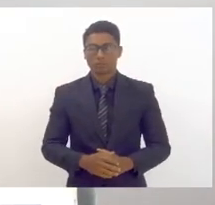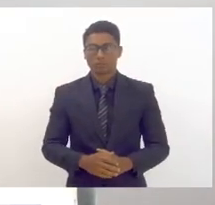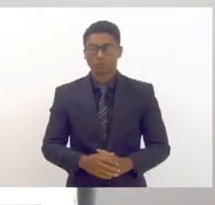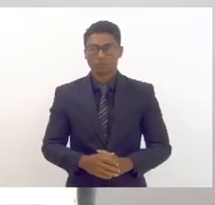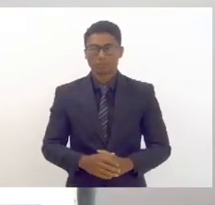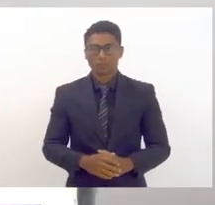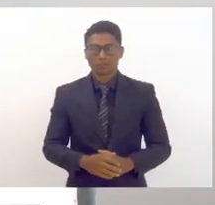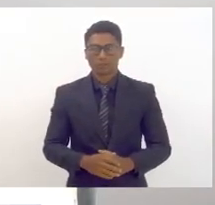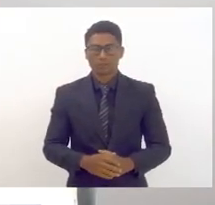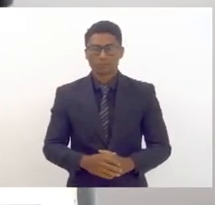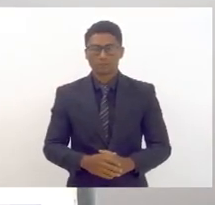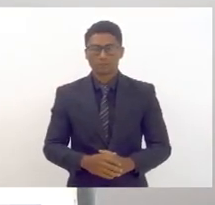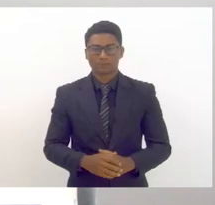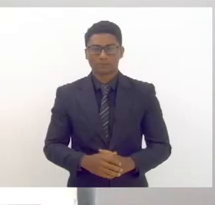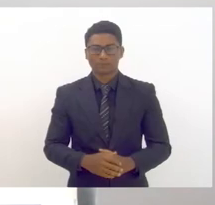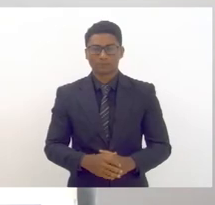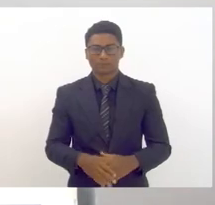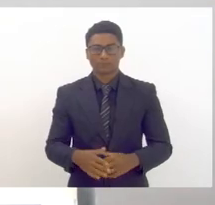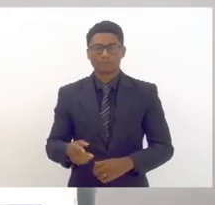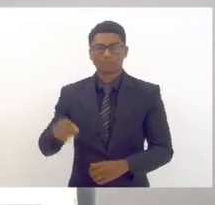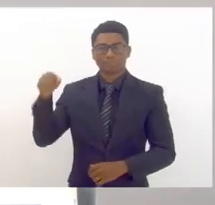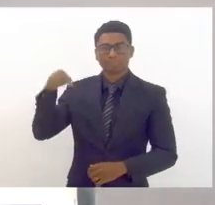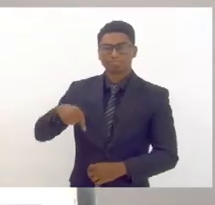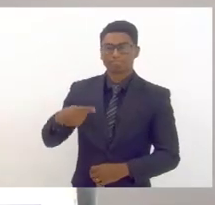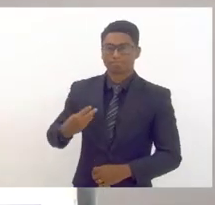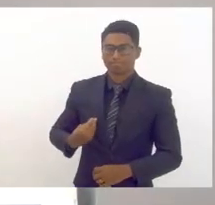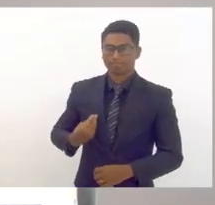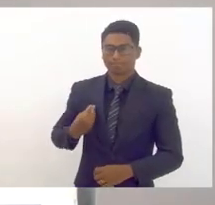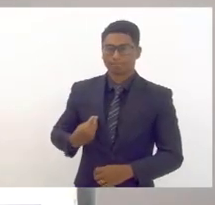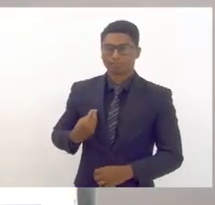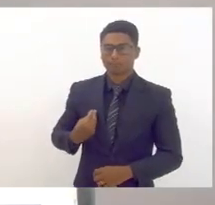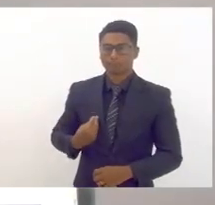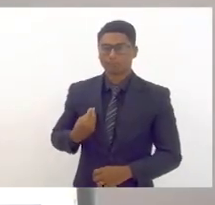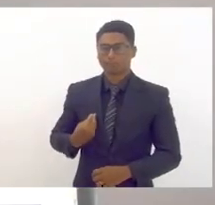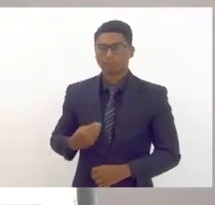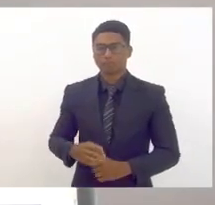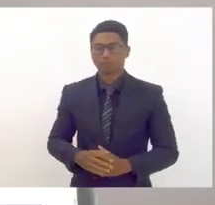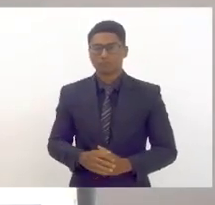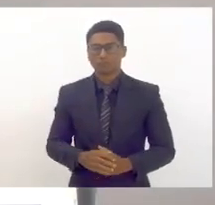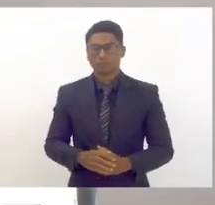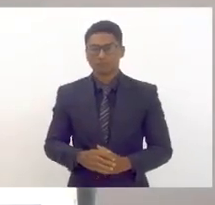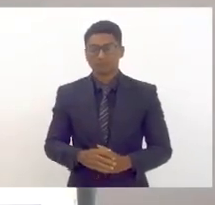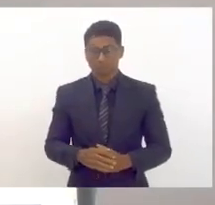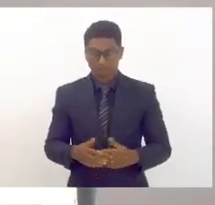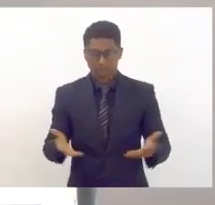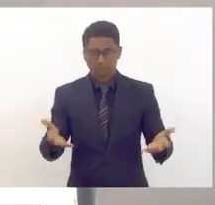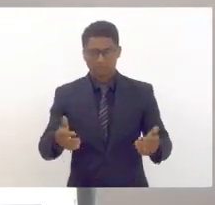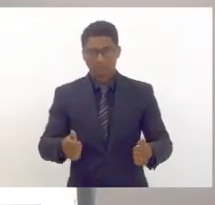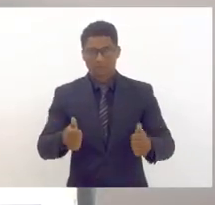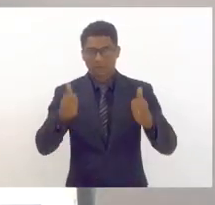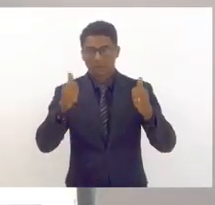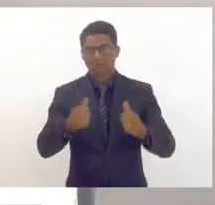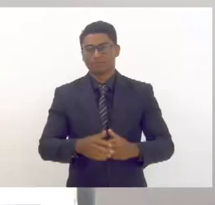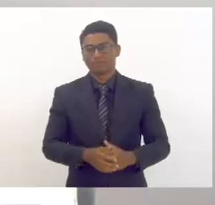Quero registrar a presença. Ah, ficou melhor, hein?